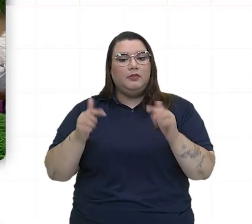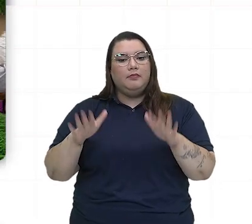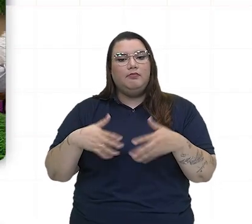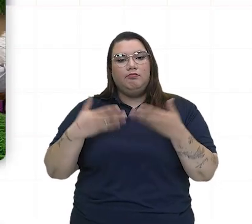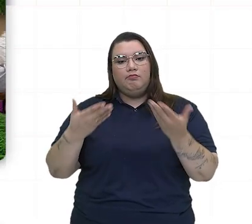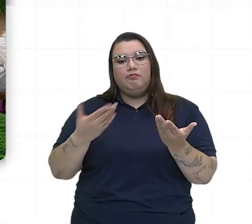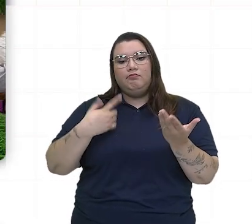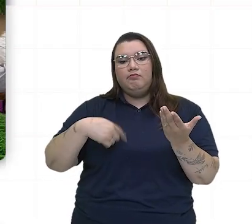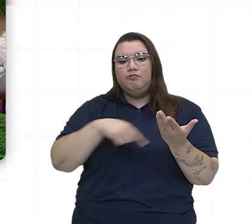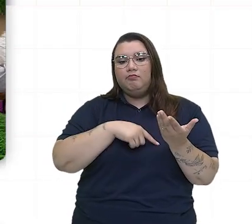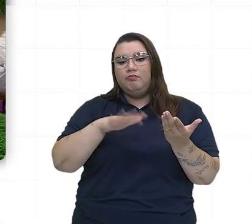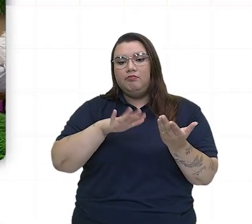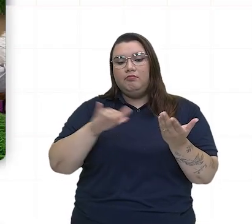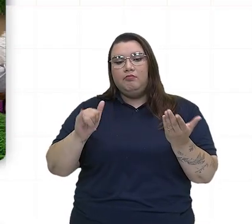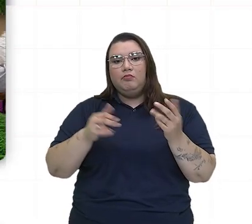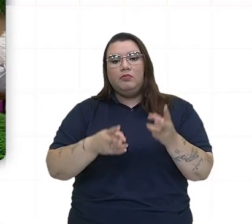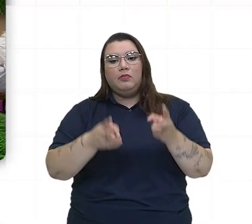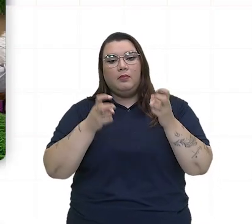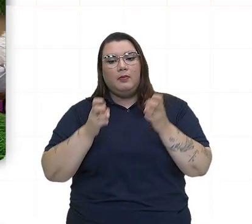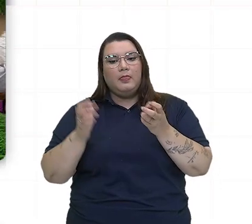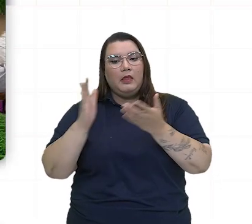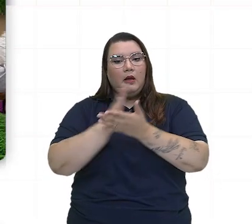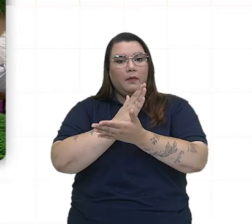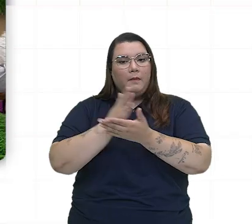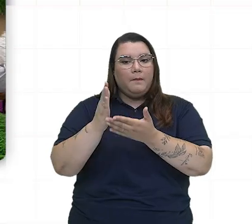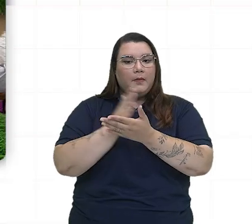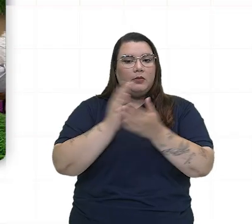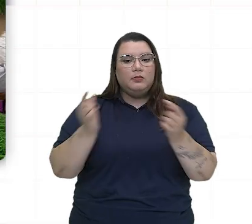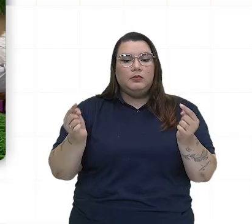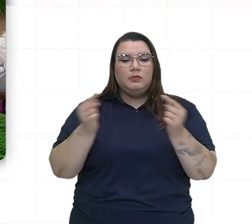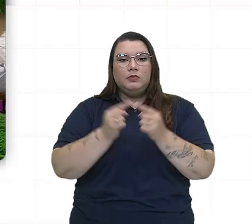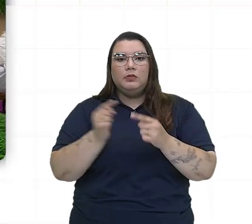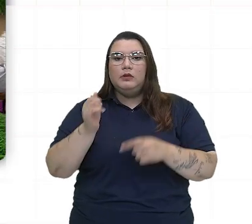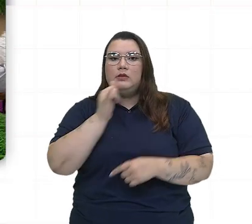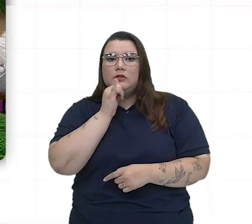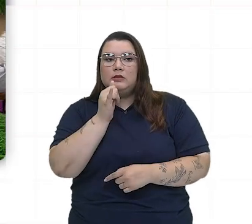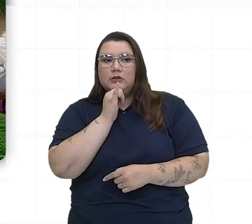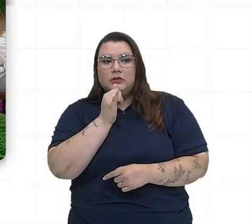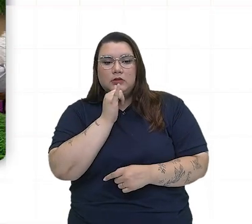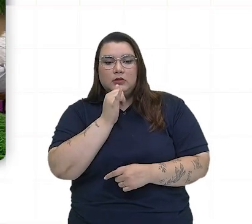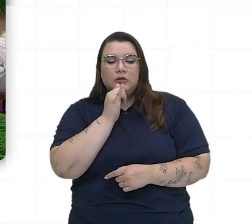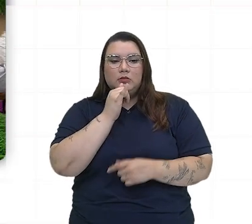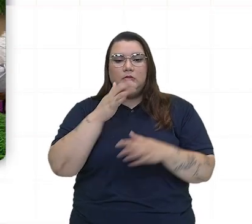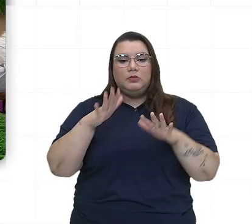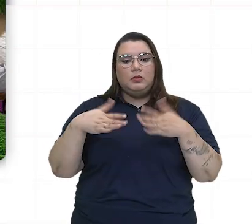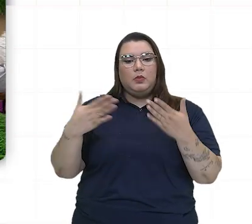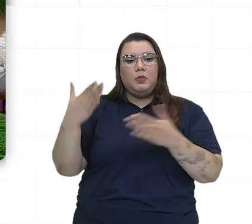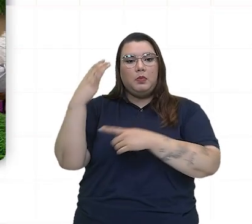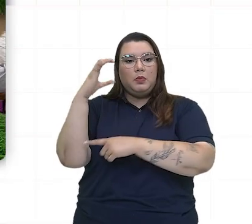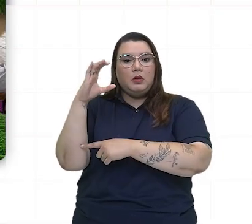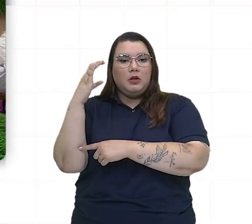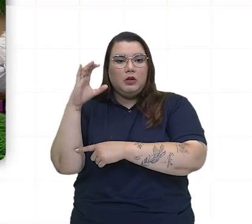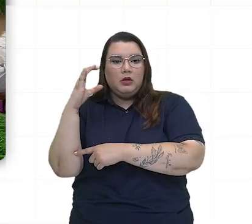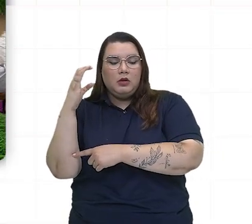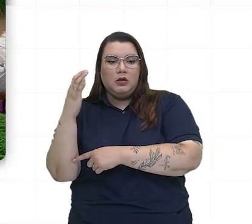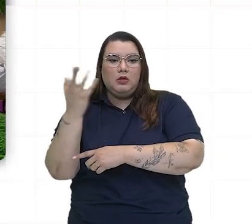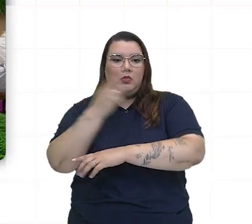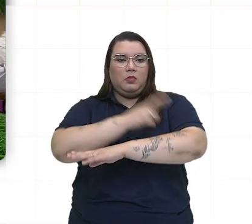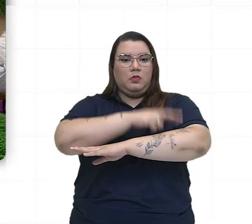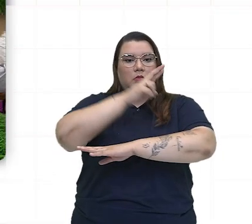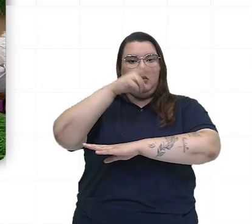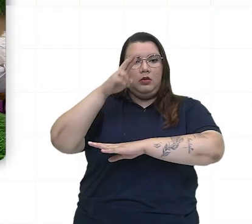a gente vai verificar que algumas condições, como por exemplo, o clima,